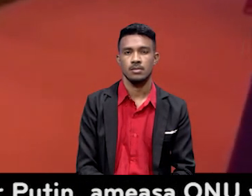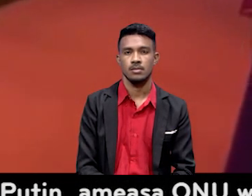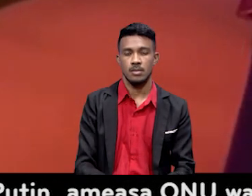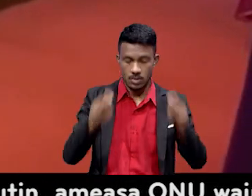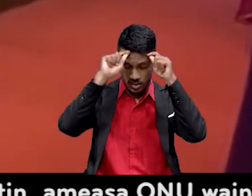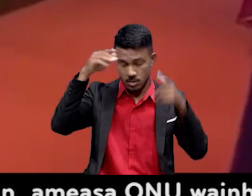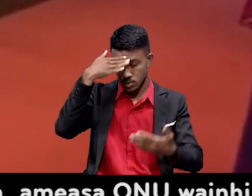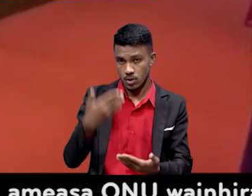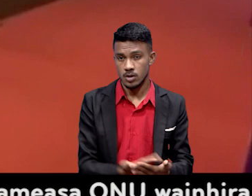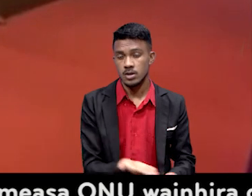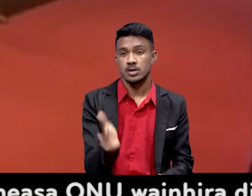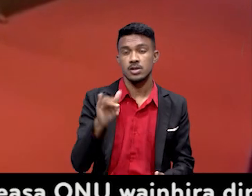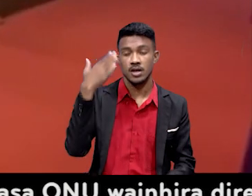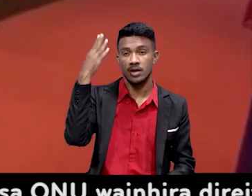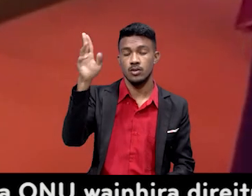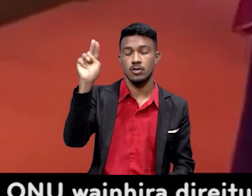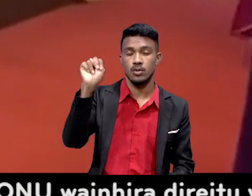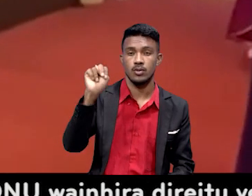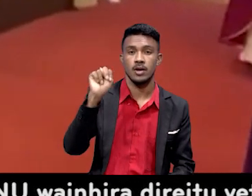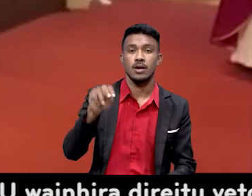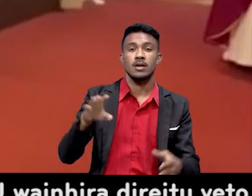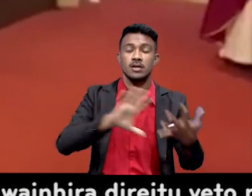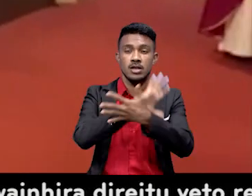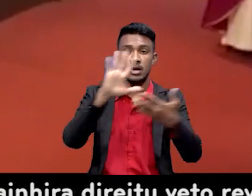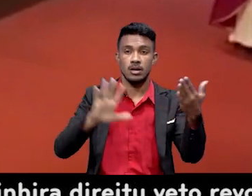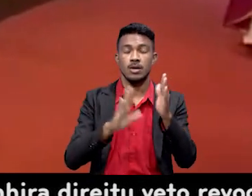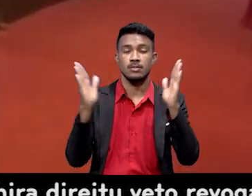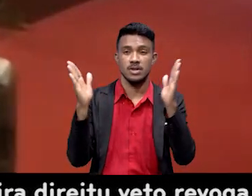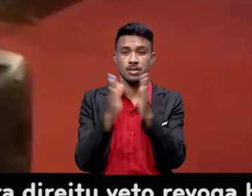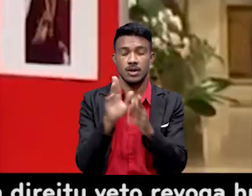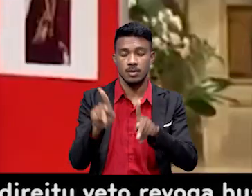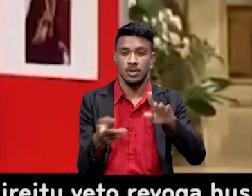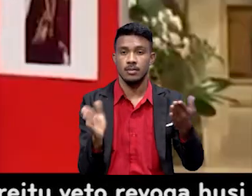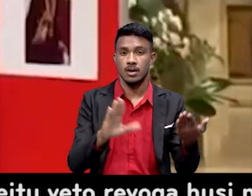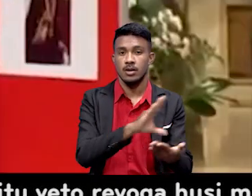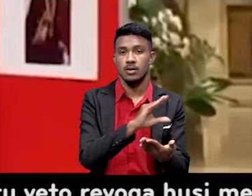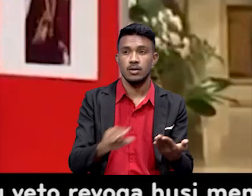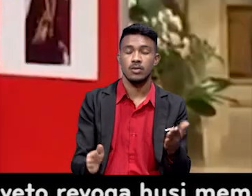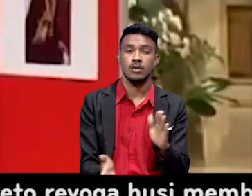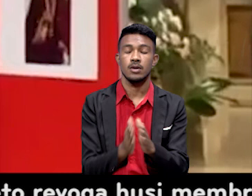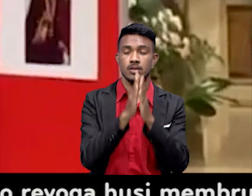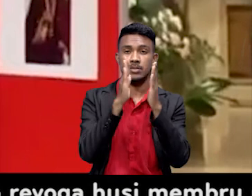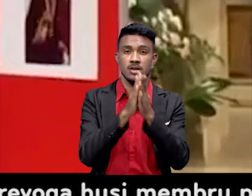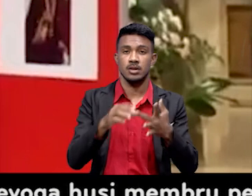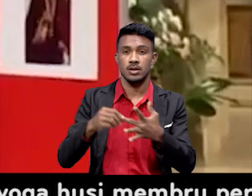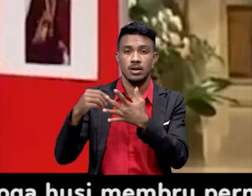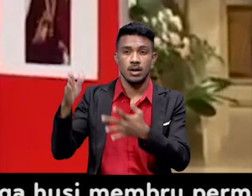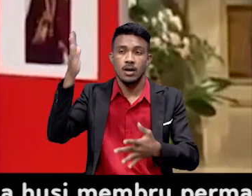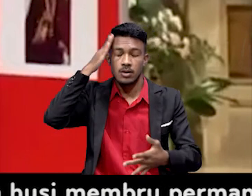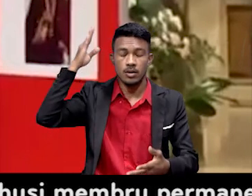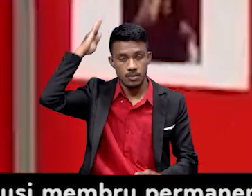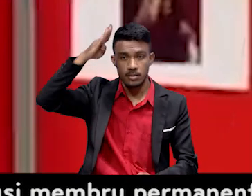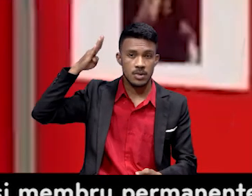Timor-oan sira e Peterburg Reinu Unidu finalize ne celebra misa para matebian. Nomos asai misa hodiano ang hika saudozu Dom